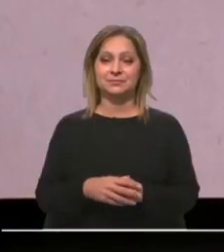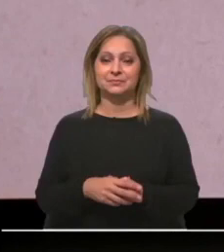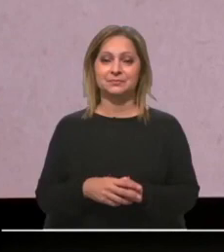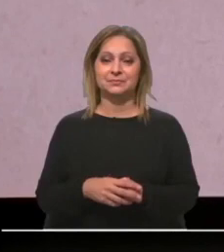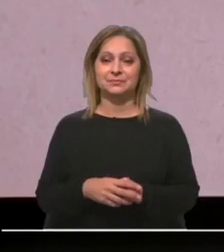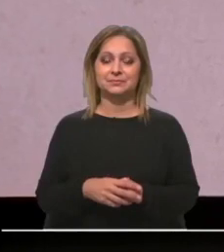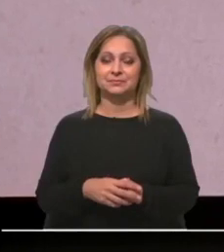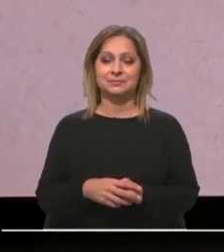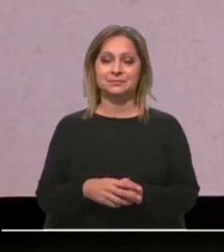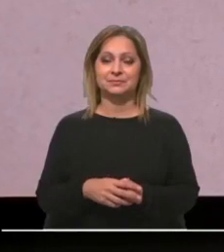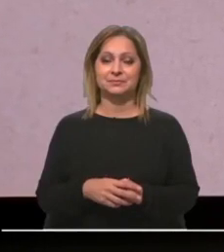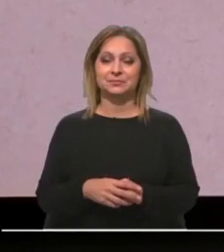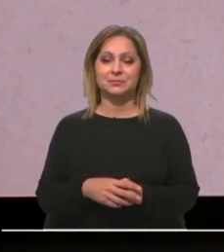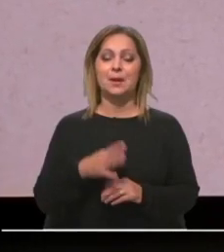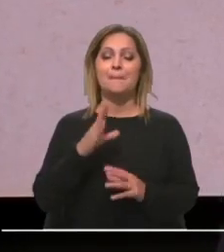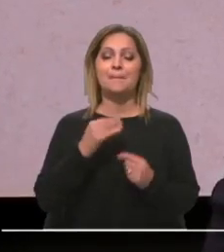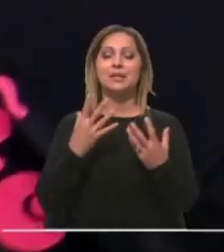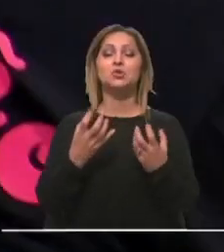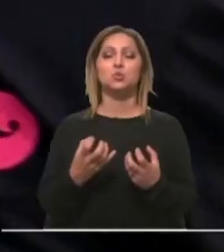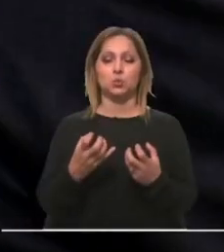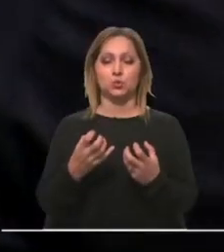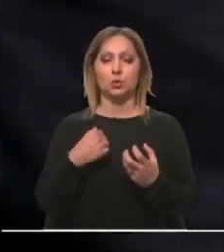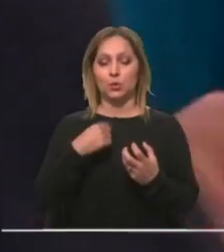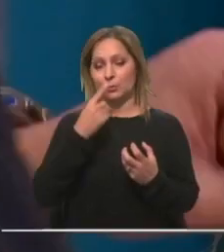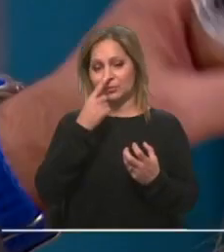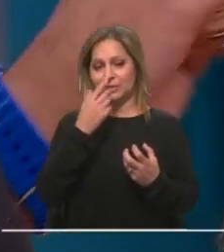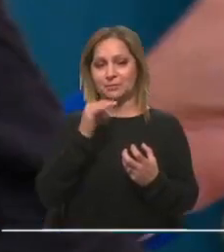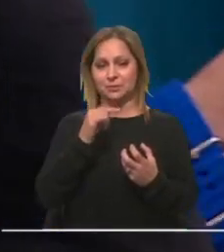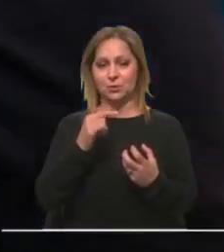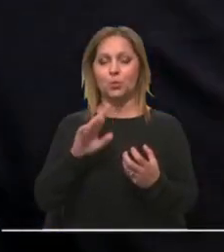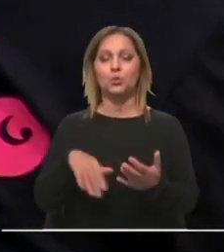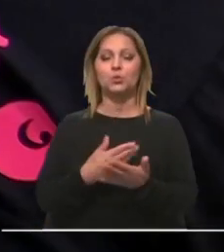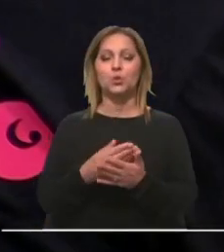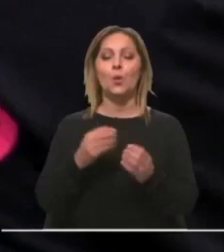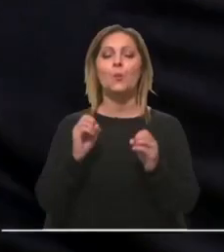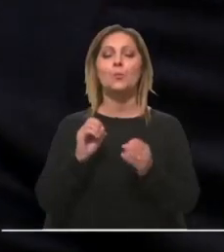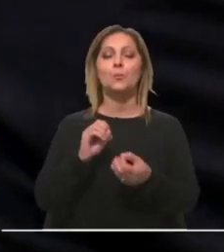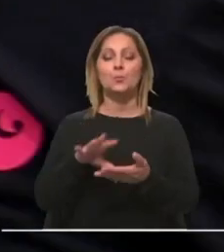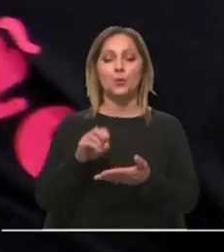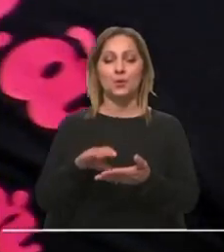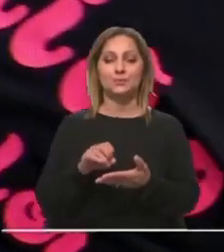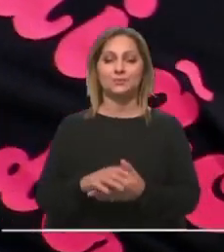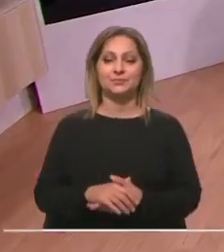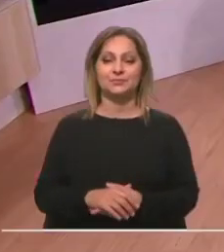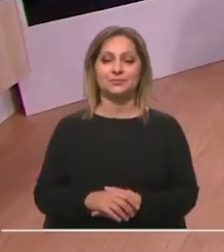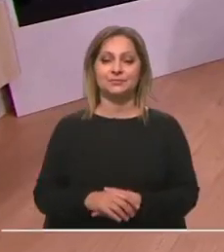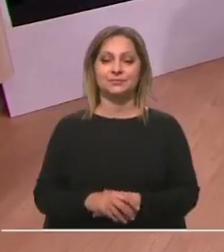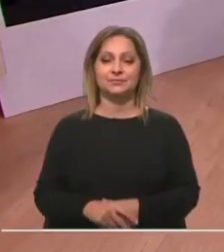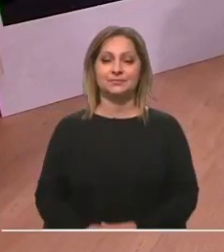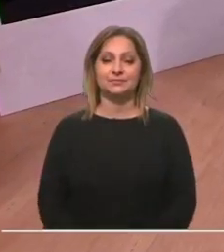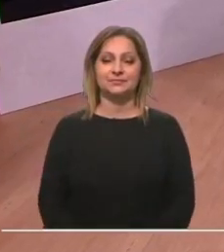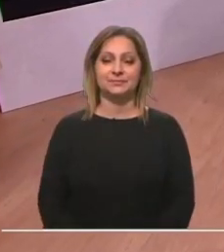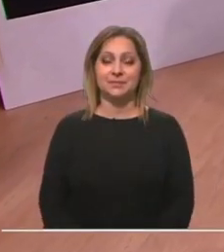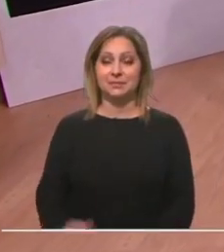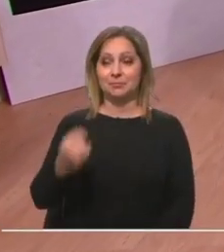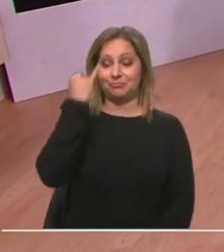Num tom mais... Meu querido... Num tom mais escuro. Eu tinha... Mas eu pôs de olho no pó. Calma. Se conseguir não lhe vazar uma